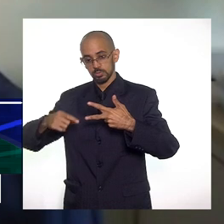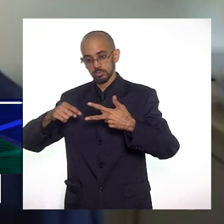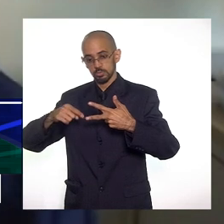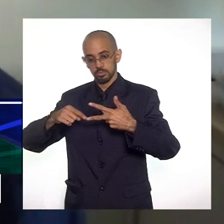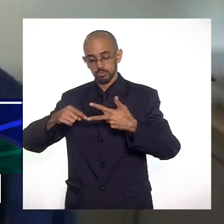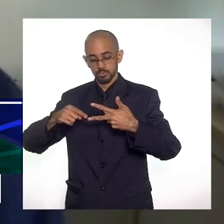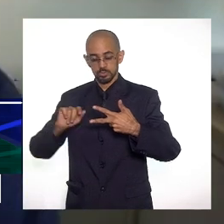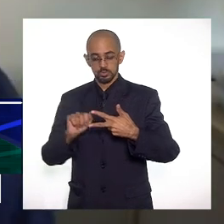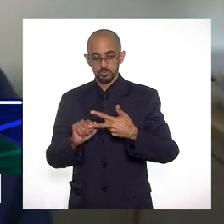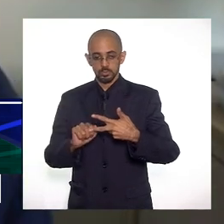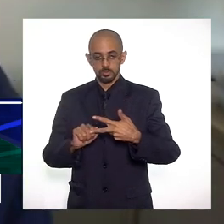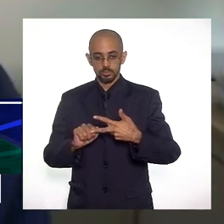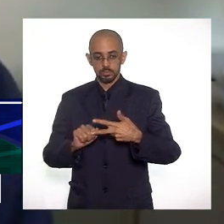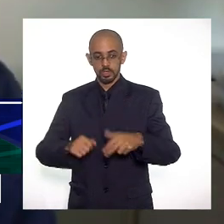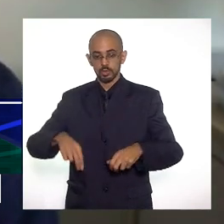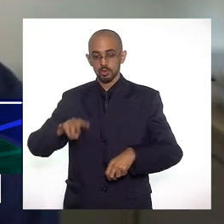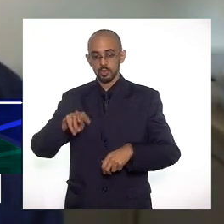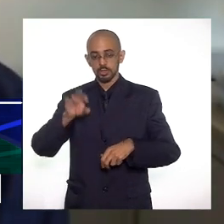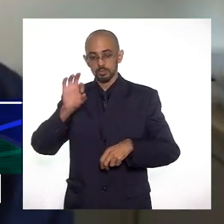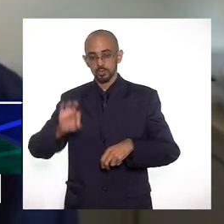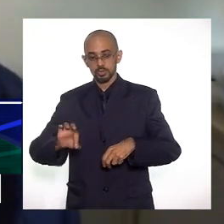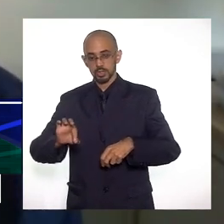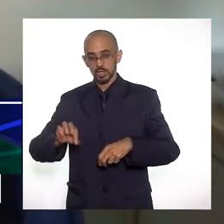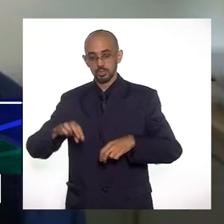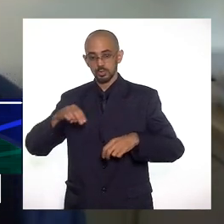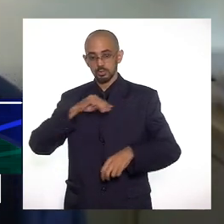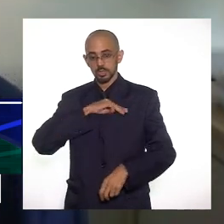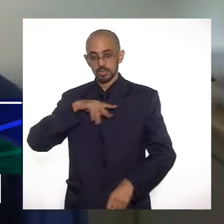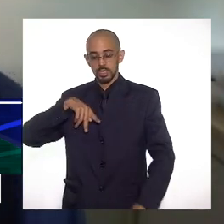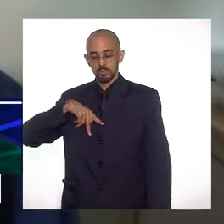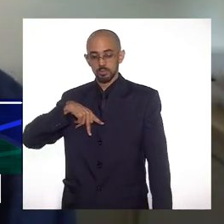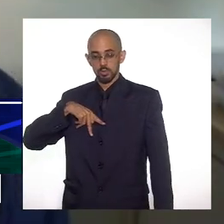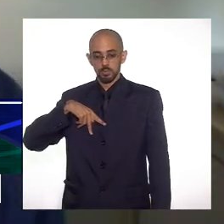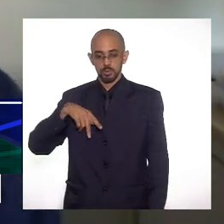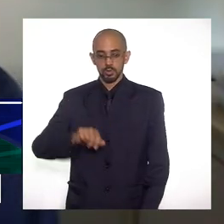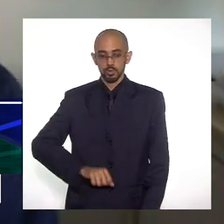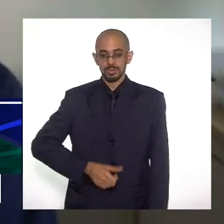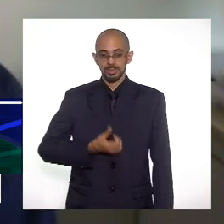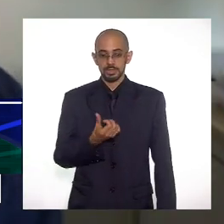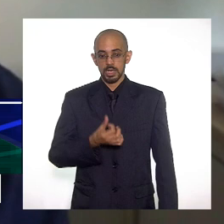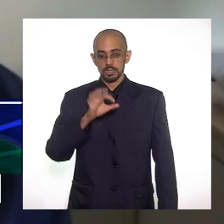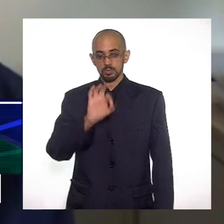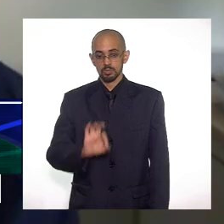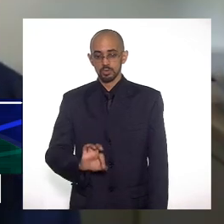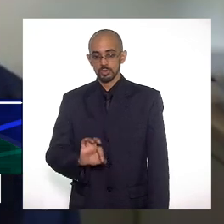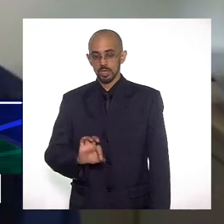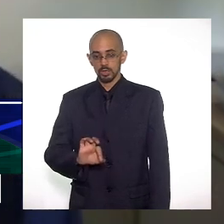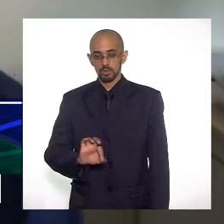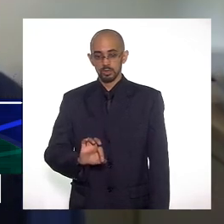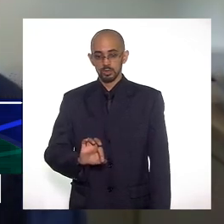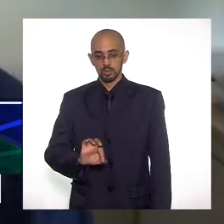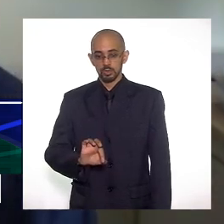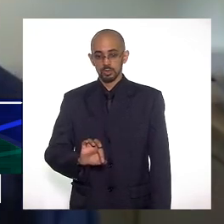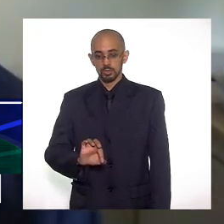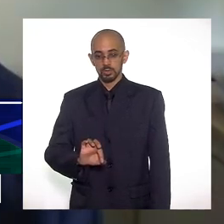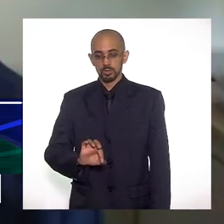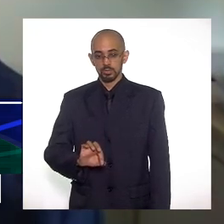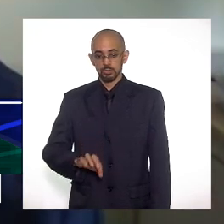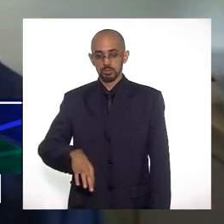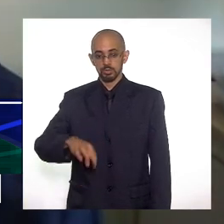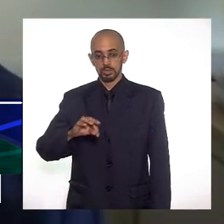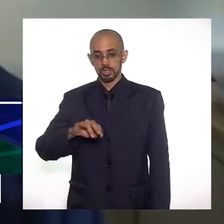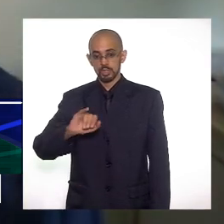aproximadamente, 2% para o Ministério Público e 6% para o Tribunal